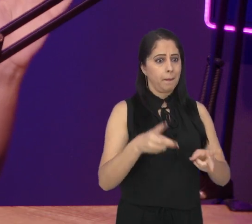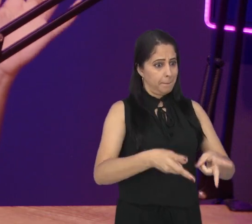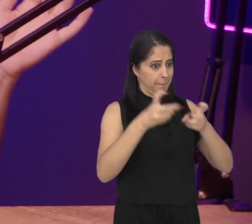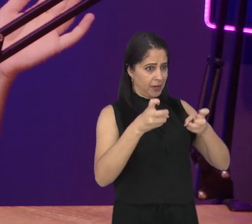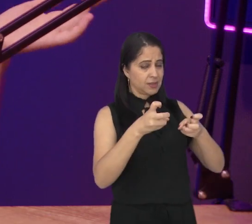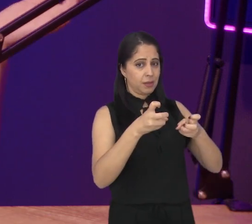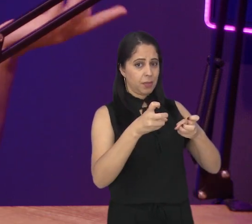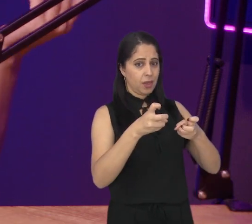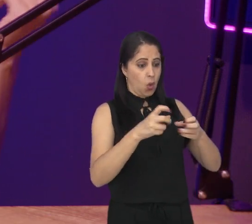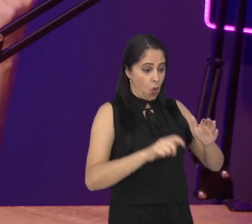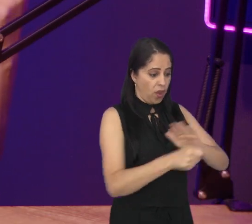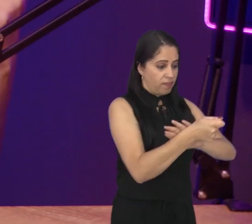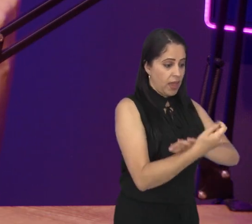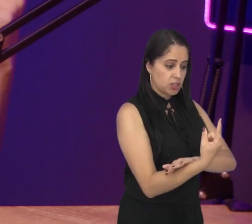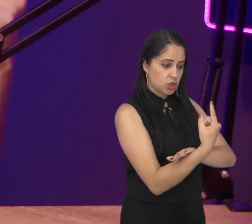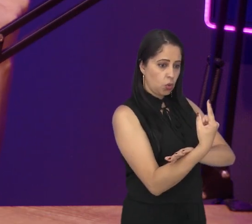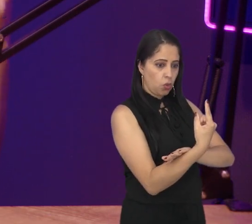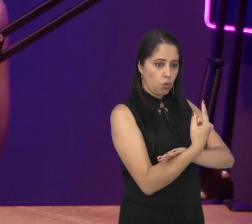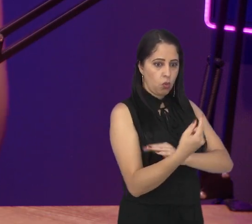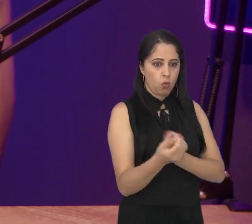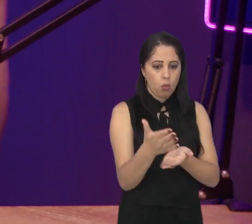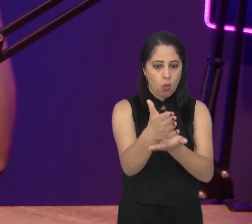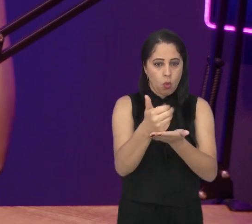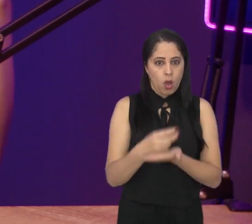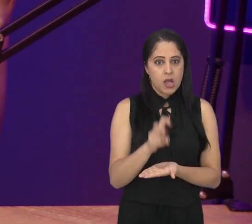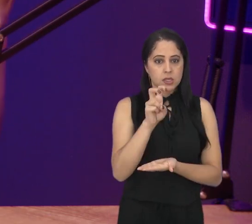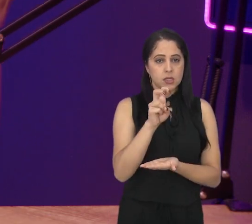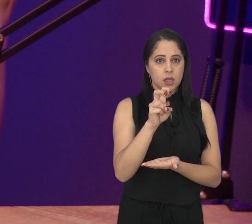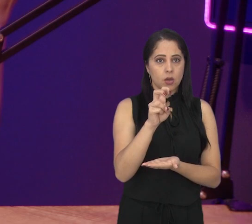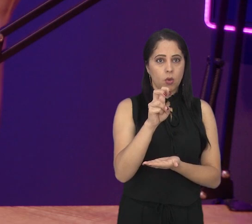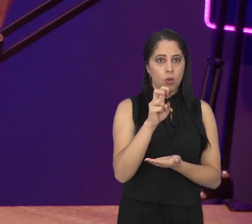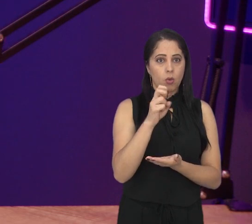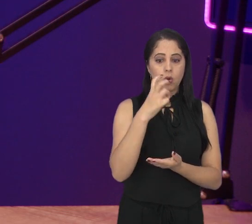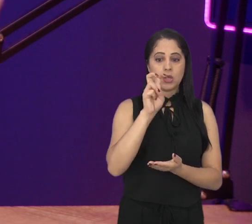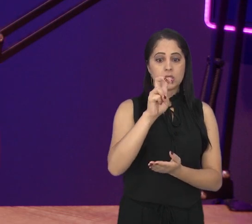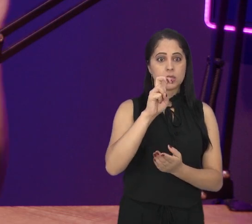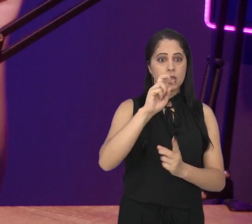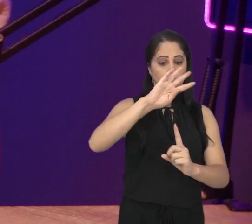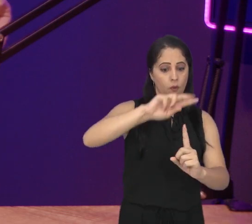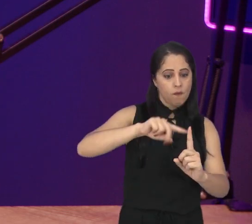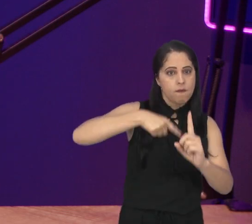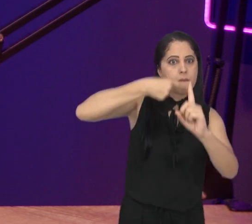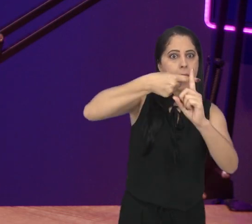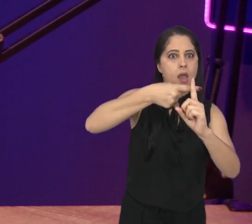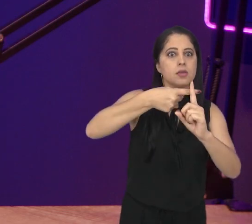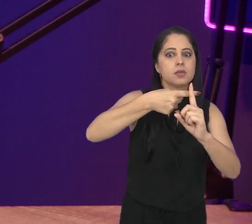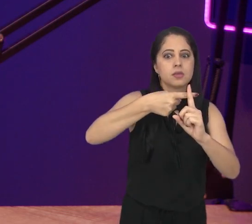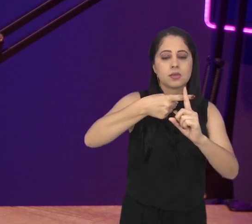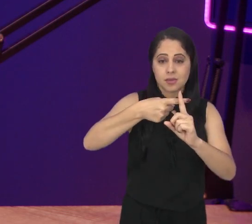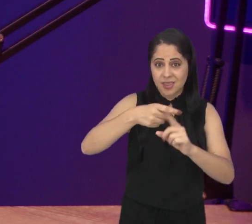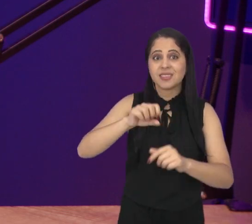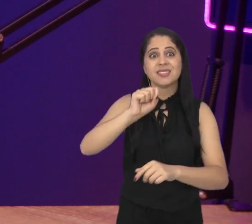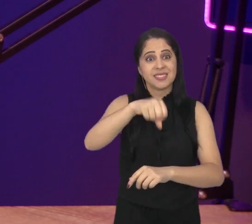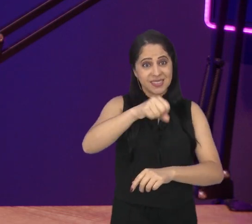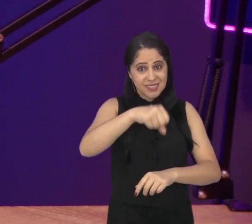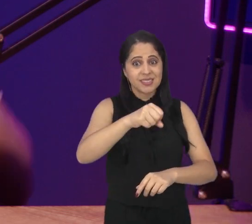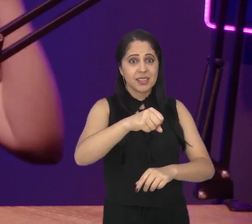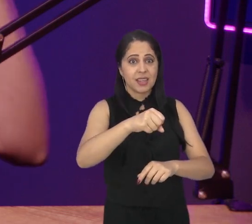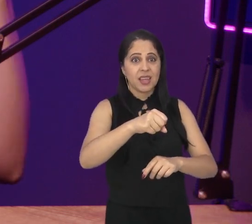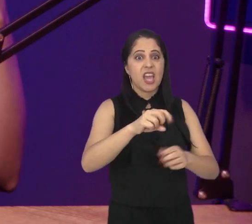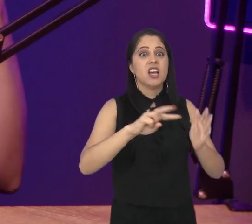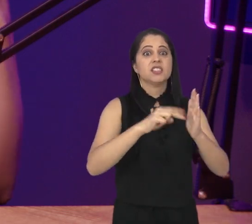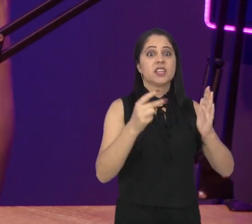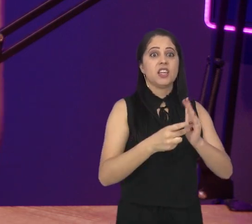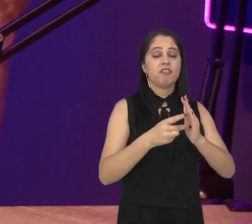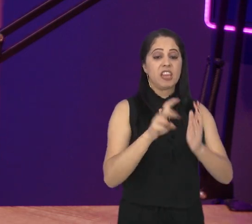Então, assim, Caramba! o investimento quintuplicou. Nossa, Não, quintuplicou. quintuplicou. Isso.